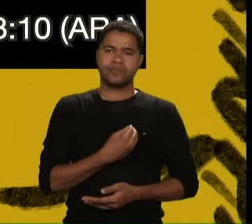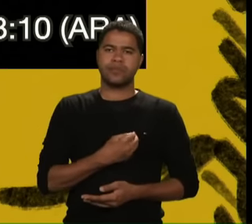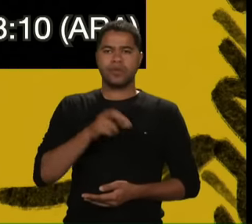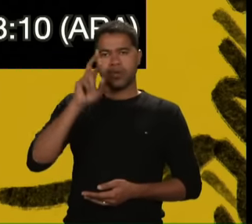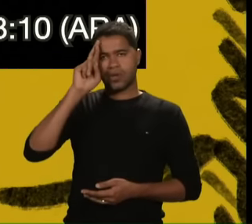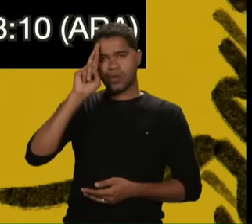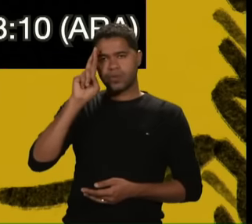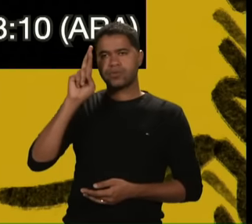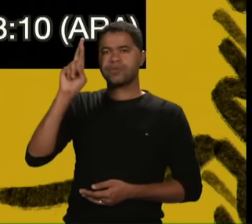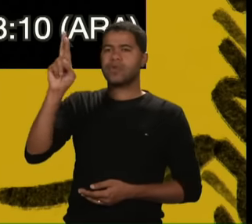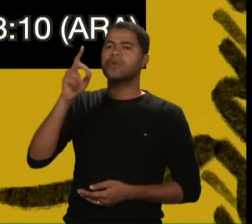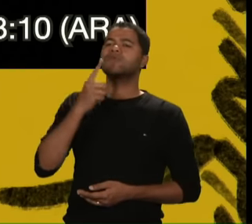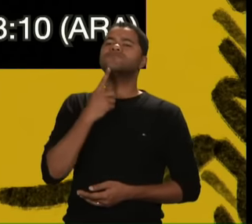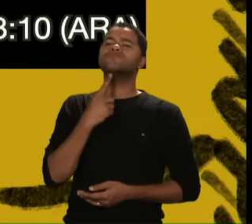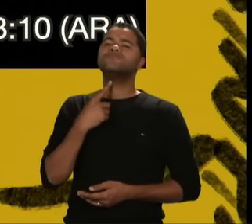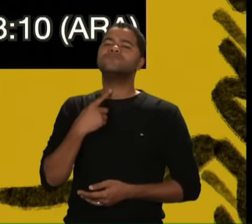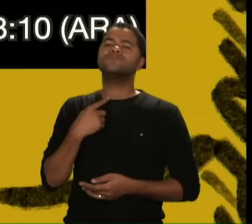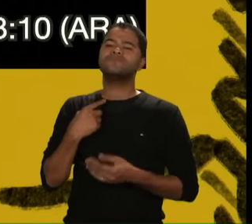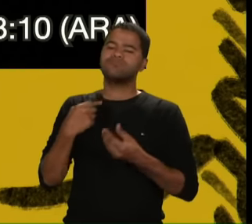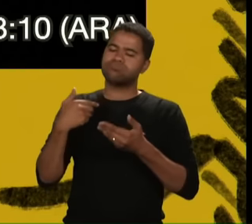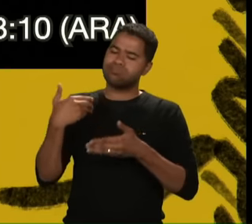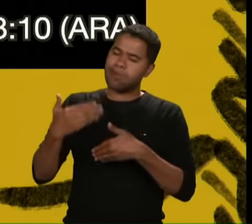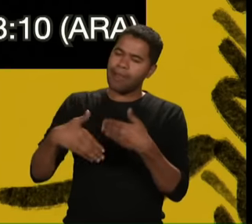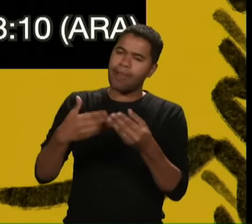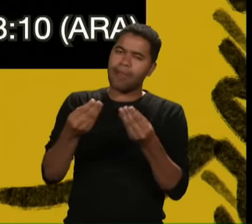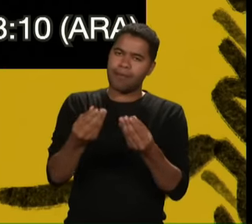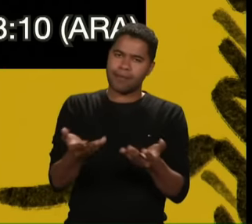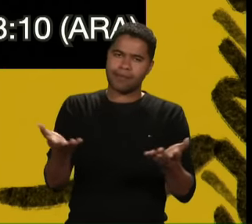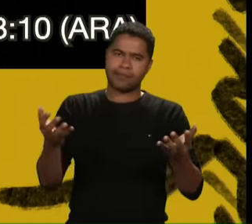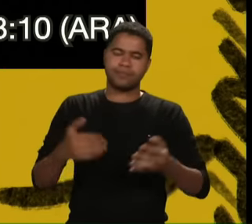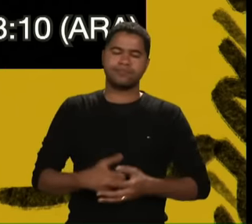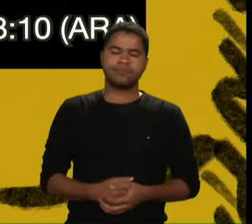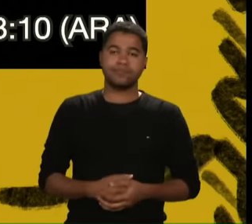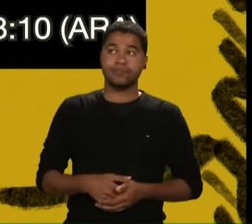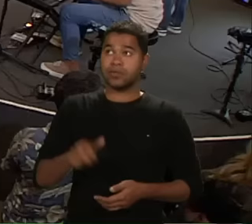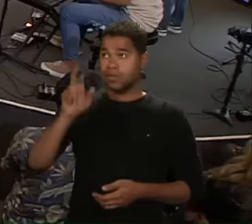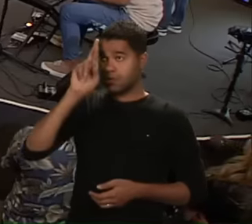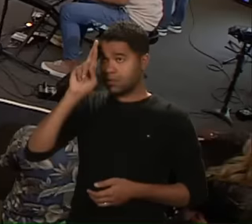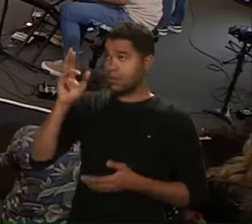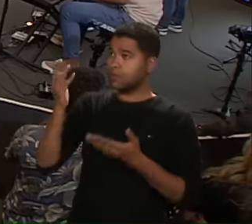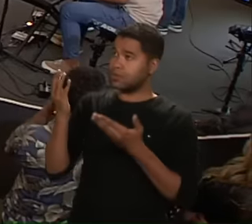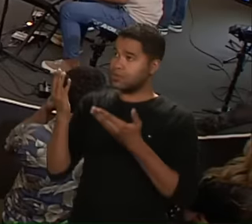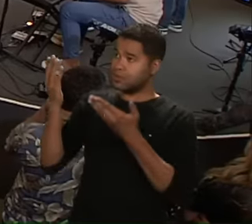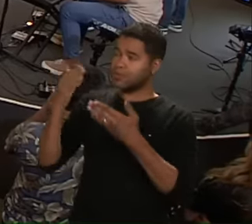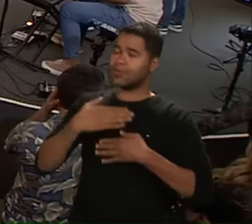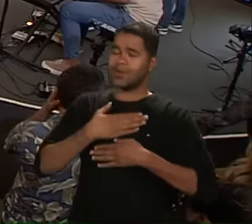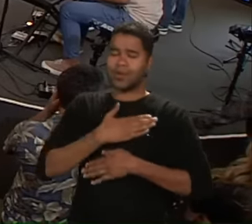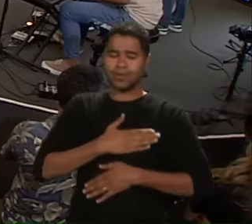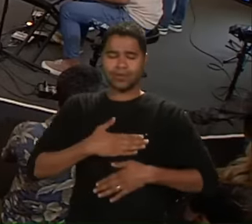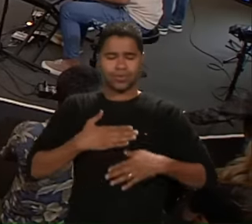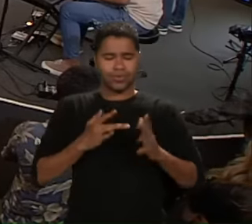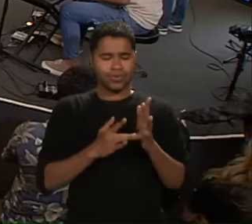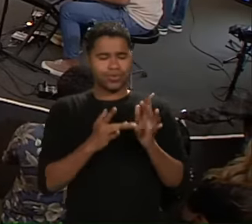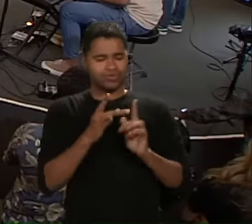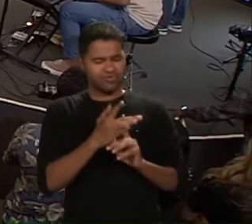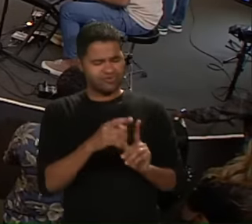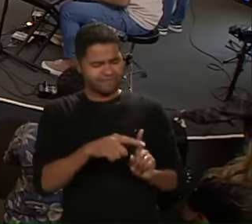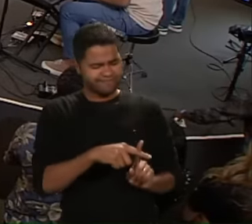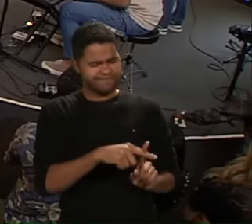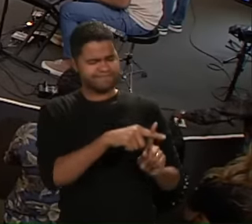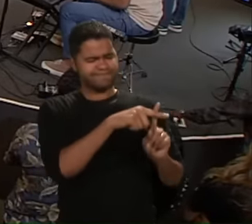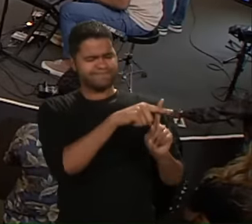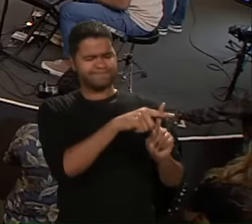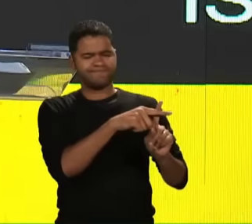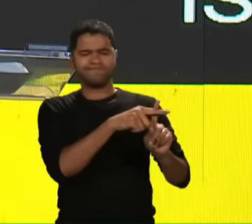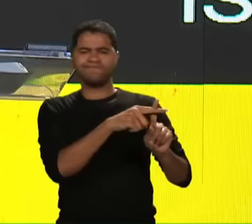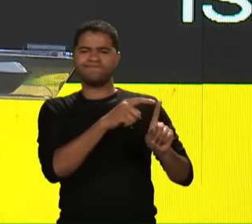Senhor prosperará nas suas mãos. Ao Senhor agradou moê-lo,